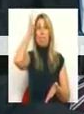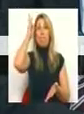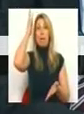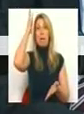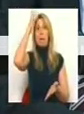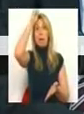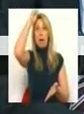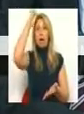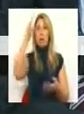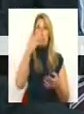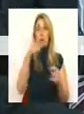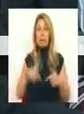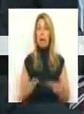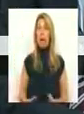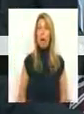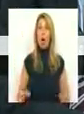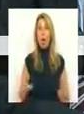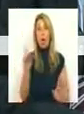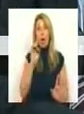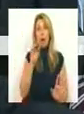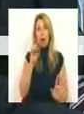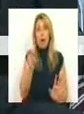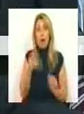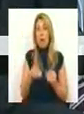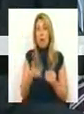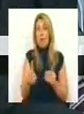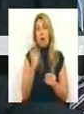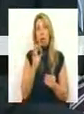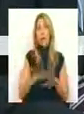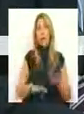modernização, não será nos próximos anos. Portanto, era importante que fosse feito. Muito obrigado. Muito obrigado, Sr. Deputado. Sr. Deputado Carlos Silva.